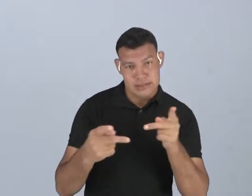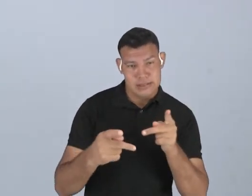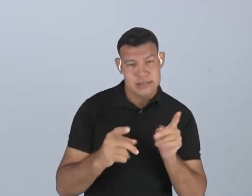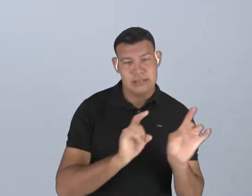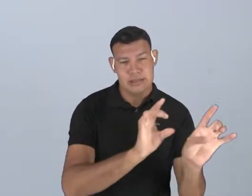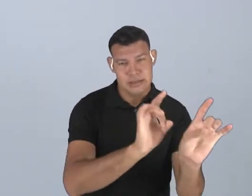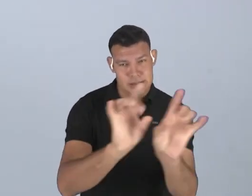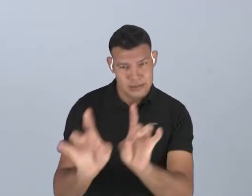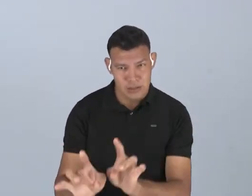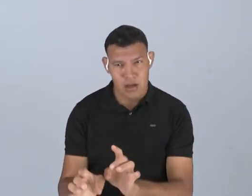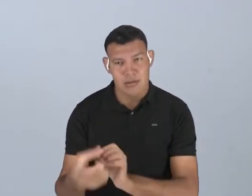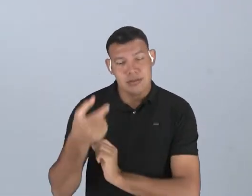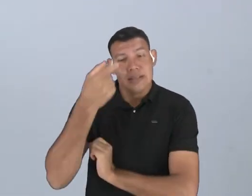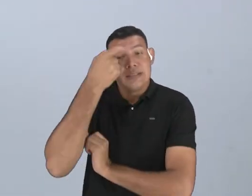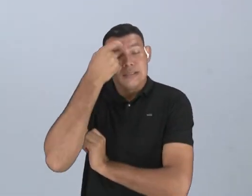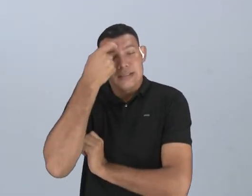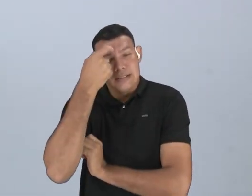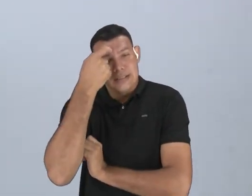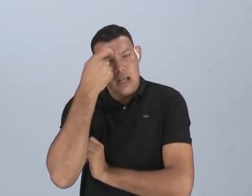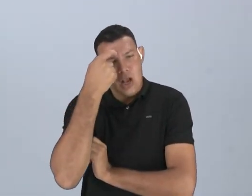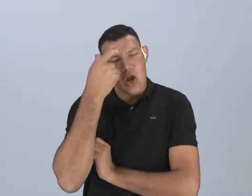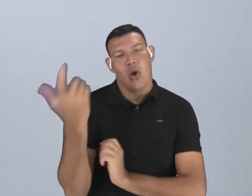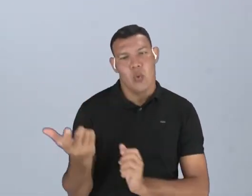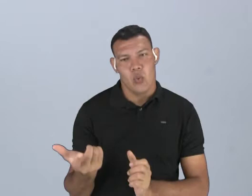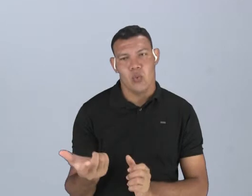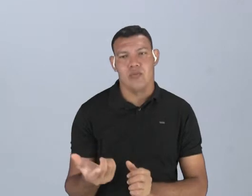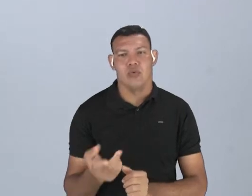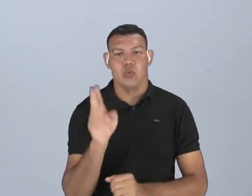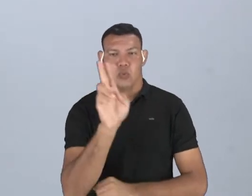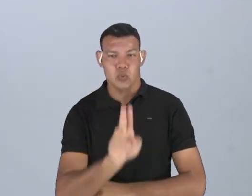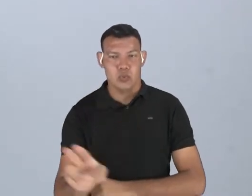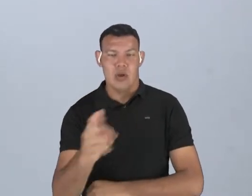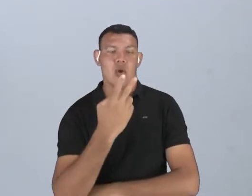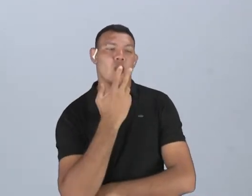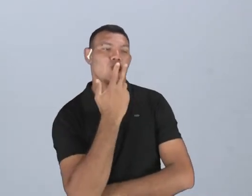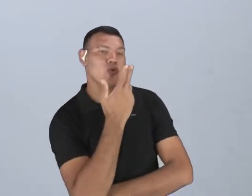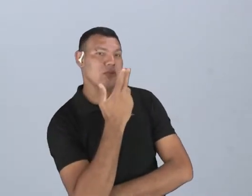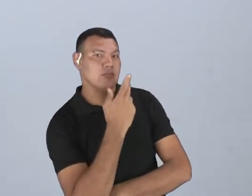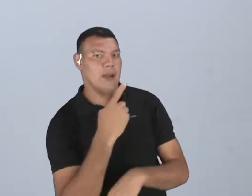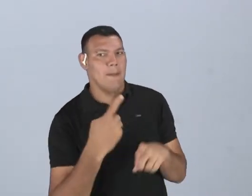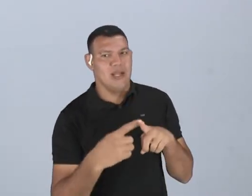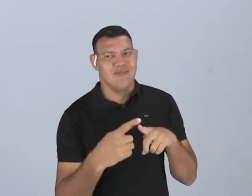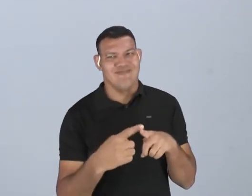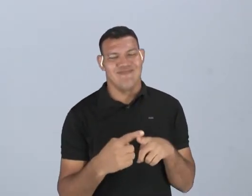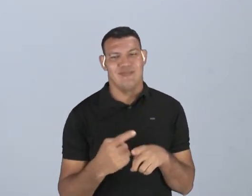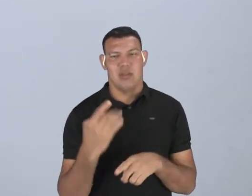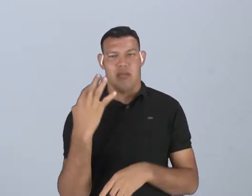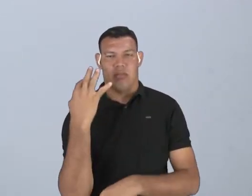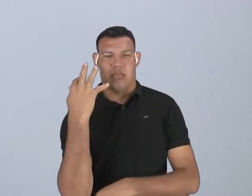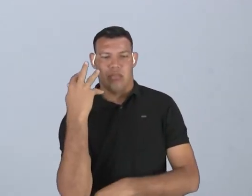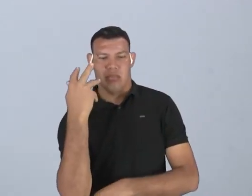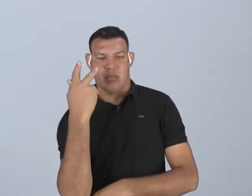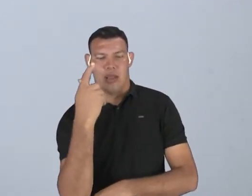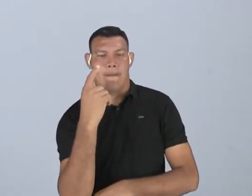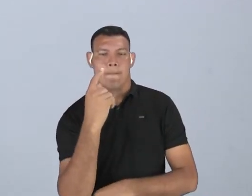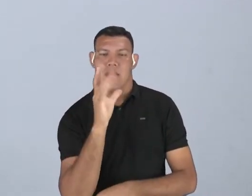consciência de quem consome cigarro, que a beleza vai embora com o consumo do cigarro.